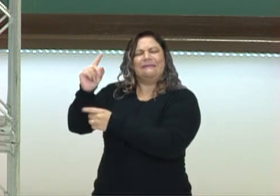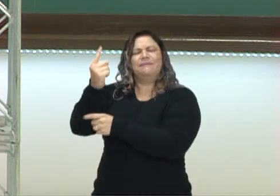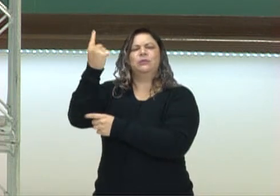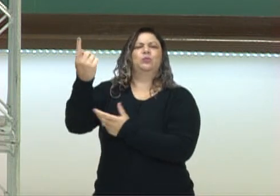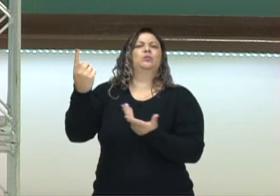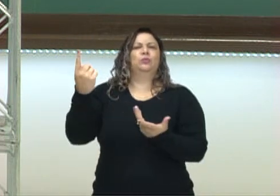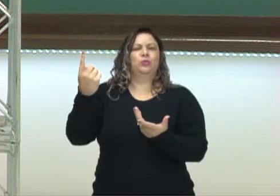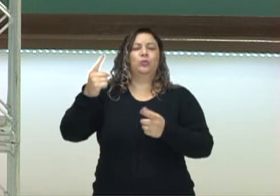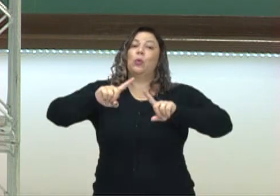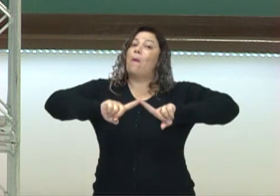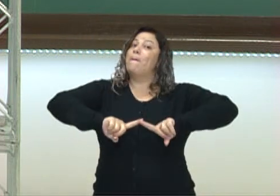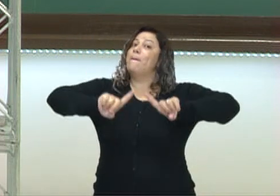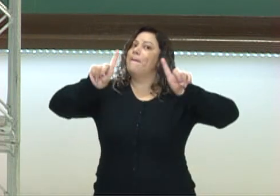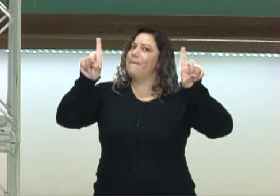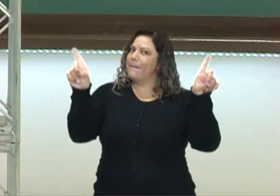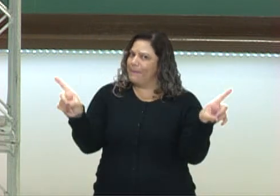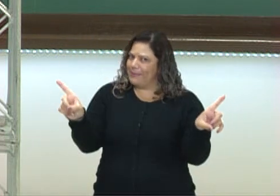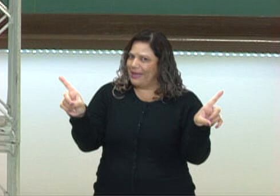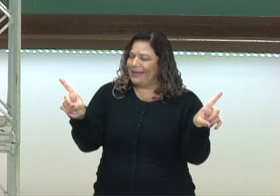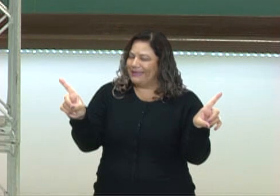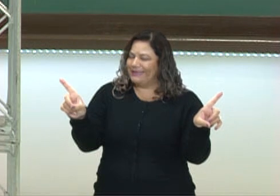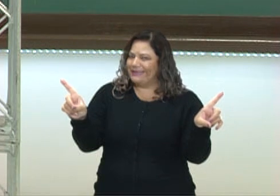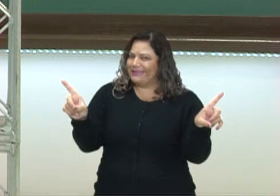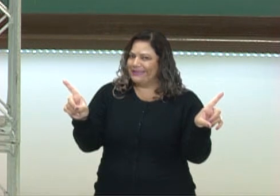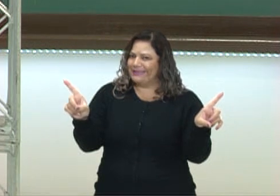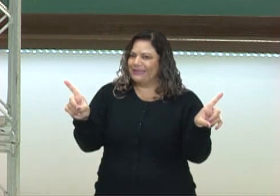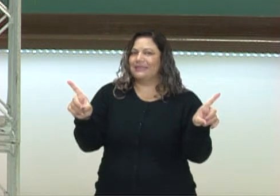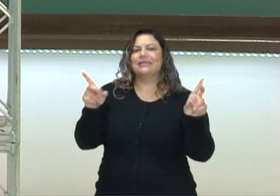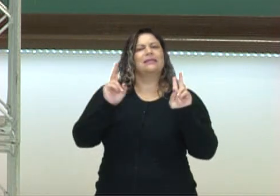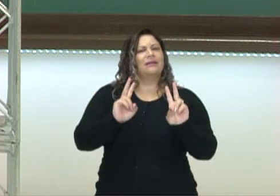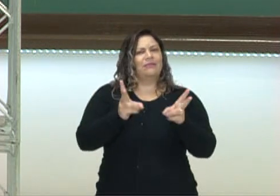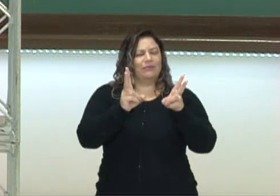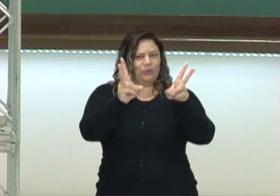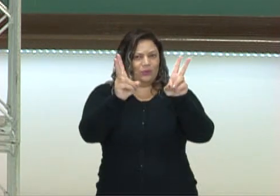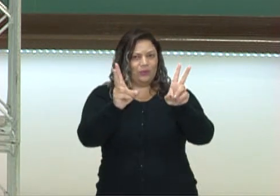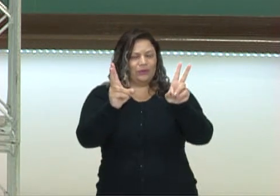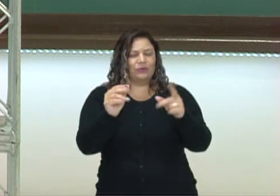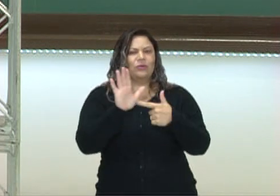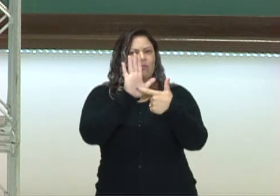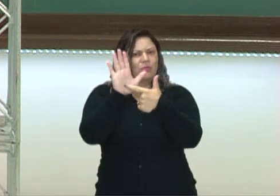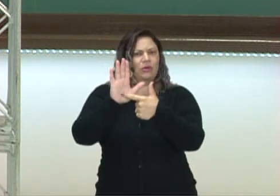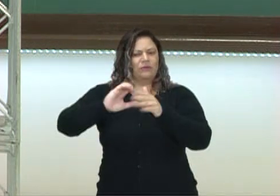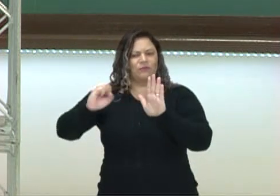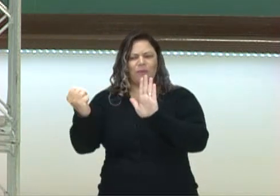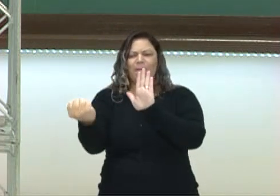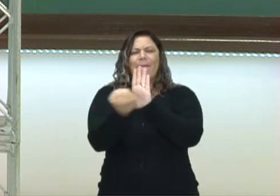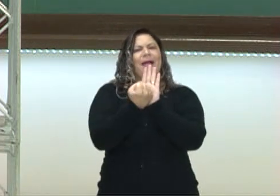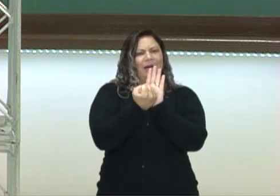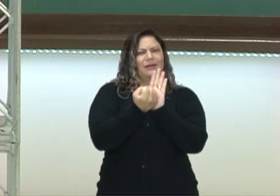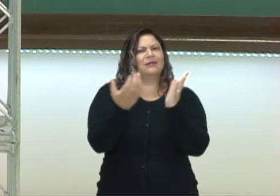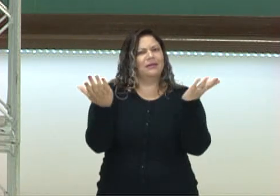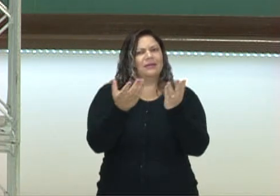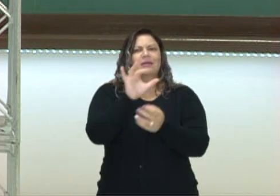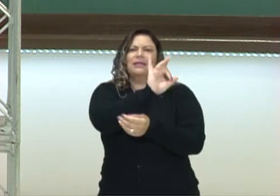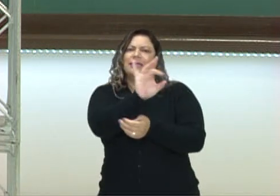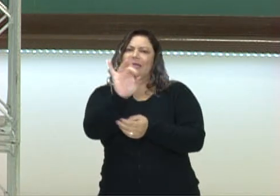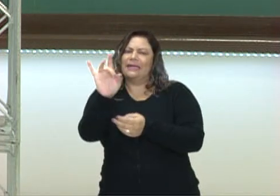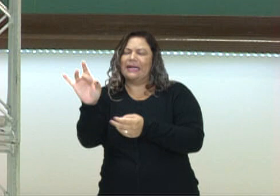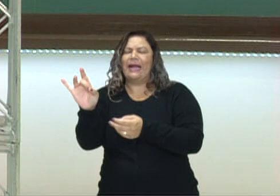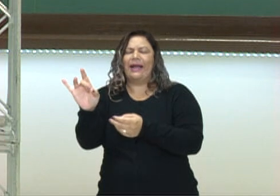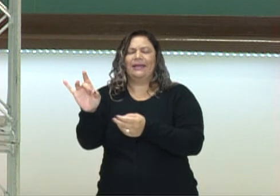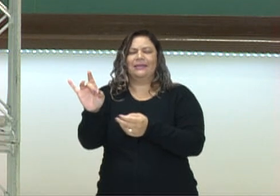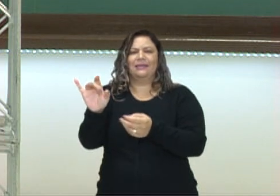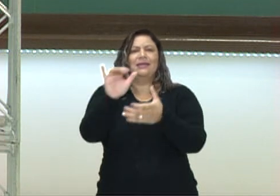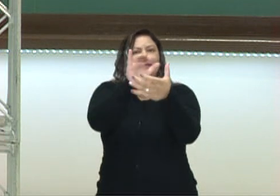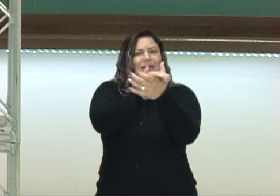e todas as orações que vêm na sequência, ele mostra que esse ficou marcado, que mesmo cada casamento sendo